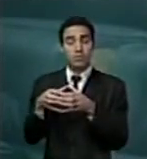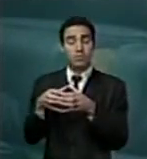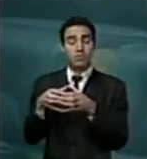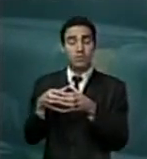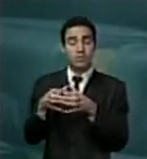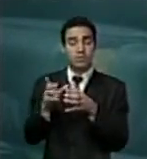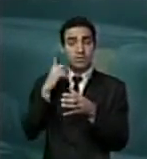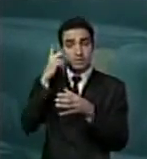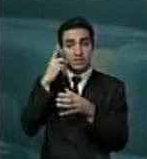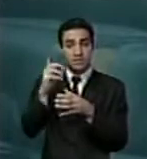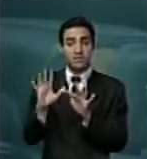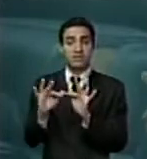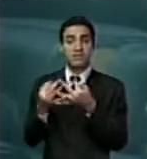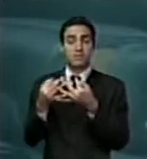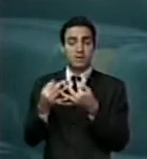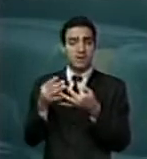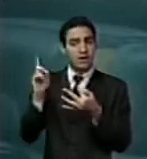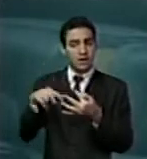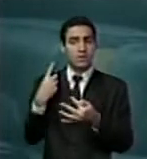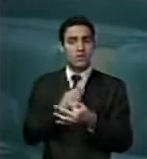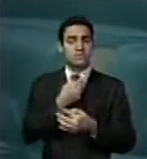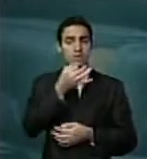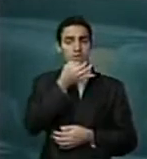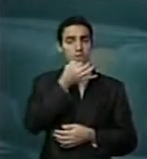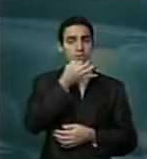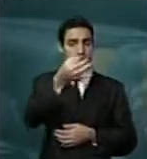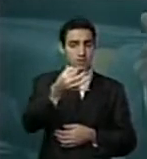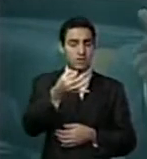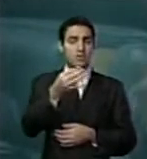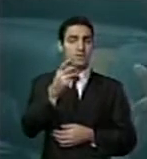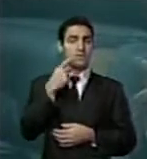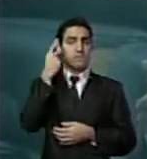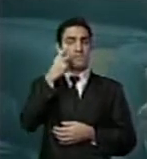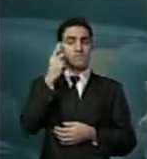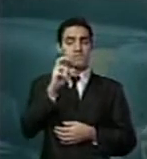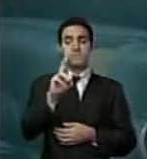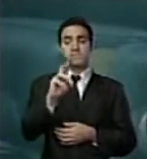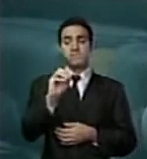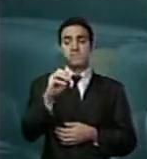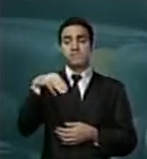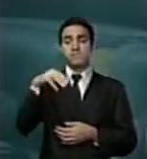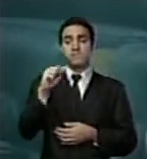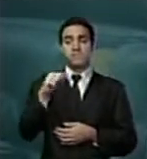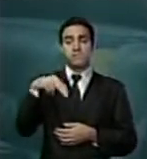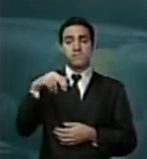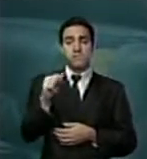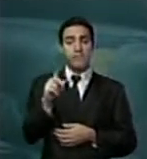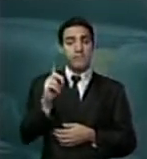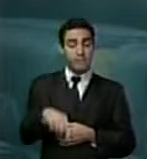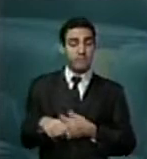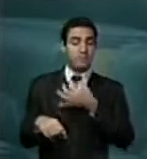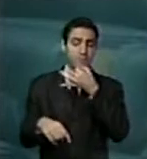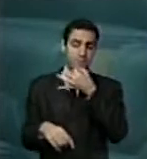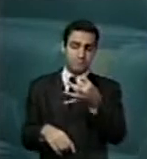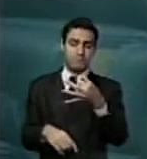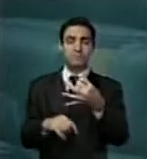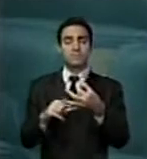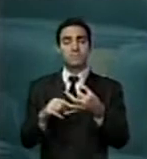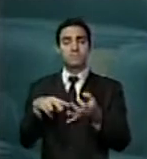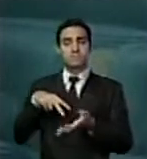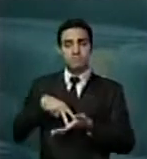Família, que a nossa posição, deputada Romana, é uma posição que se afina,